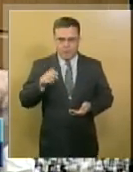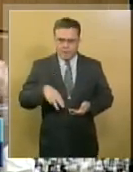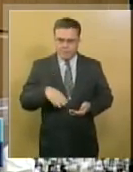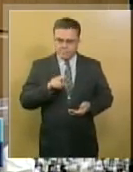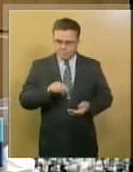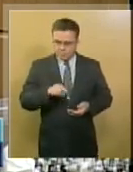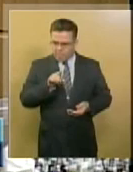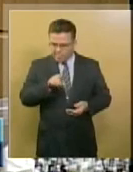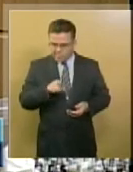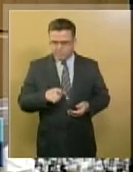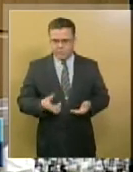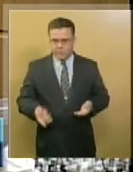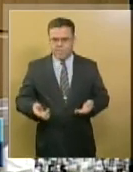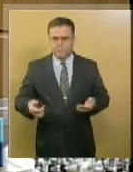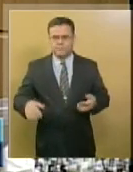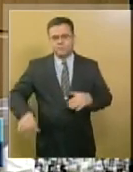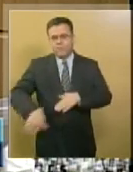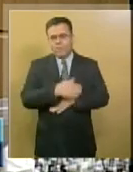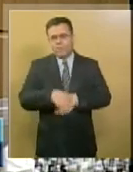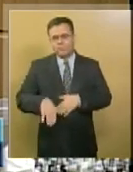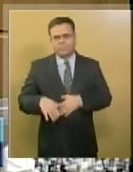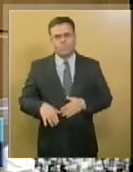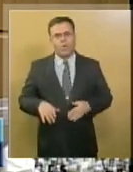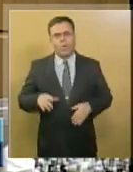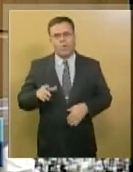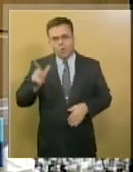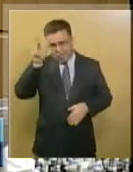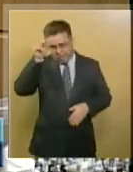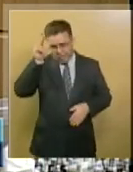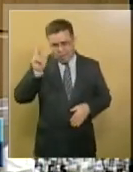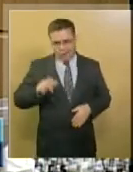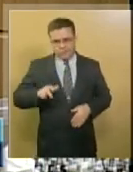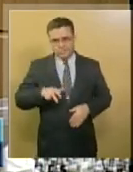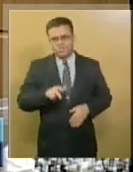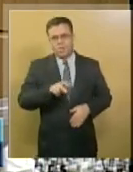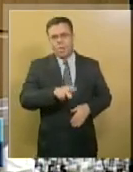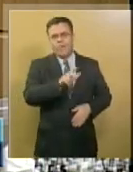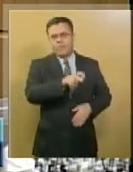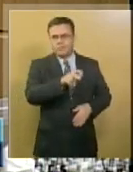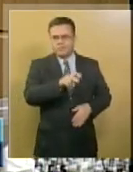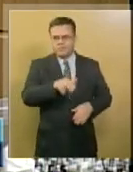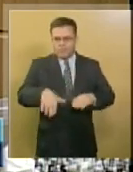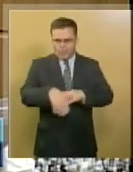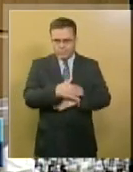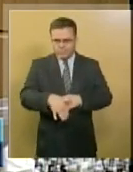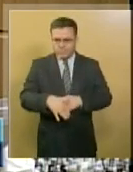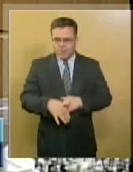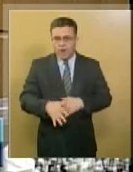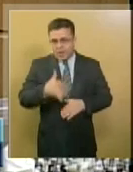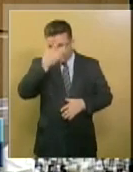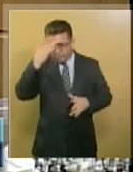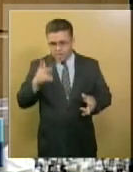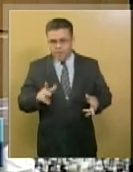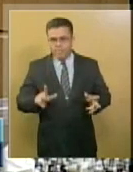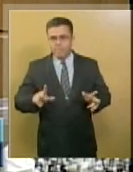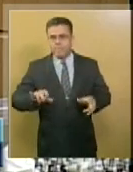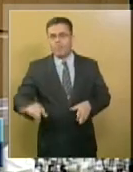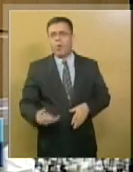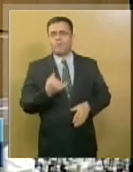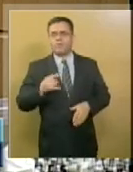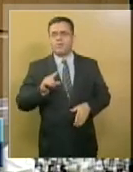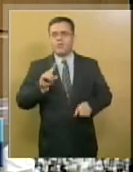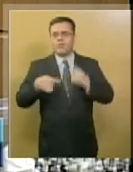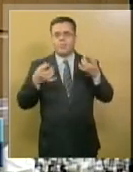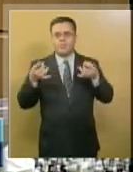estrada? Os senhores vão dizer que a culpa é do cavalo? Não, senhores. É de quem o explorou e jogou lá. Mas quando os senhores